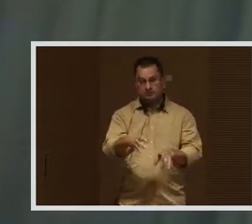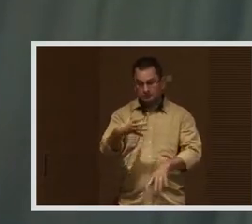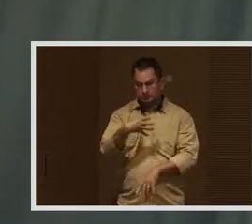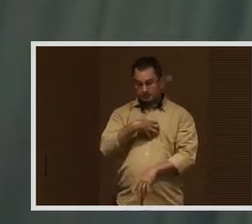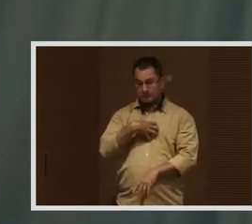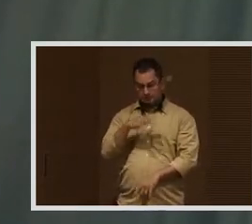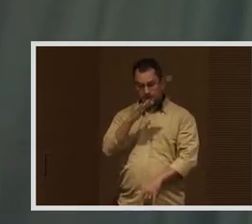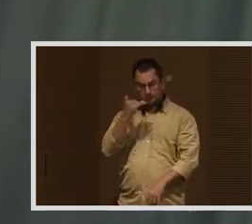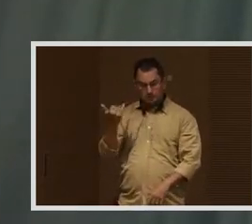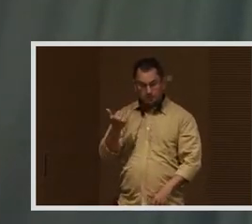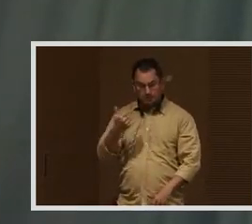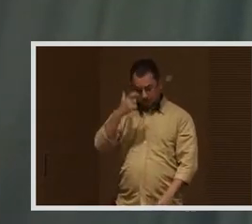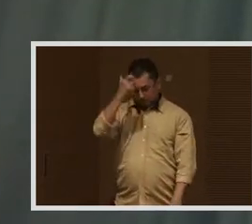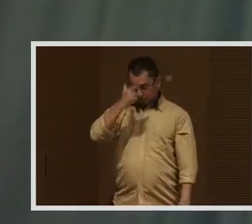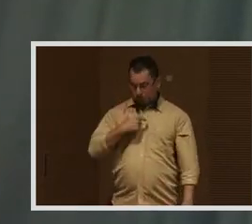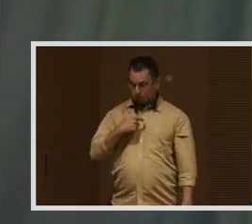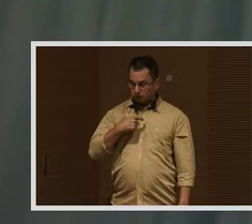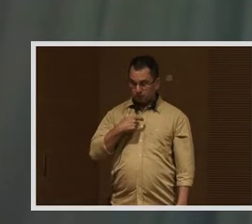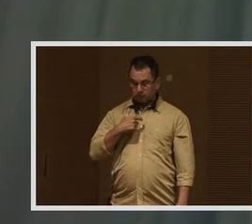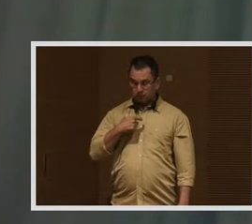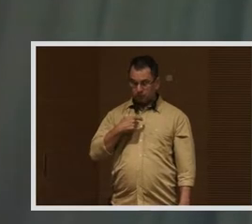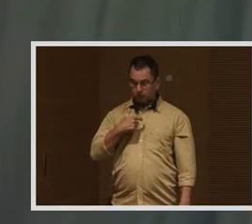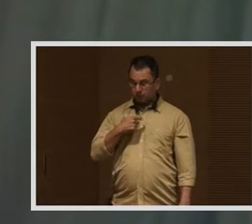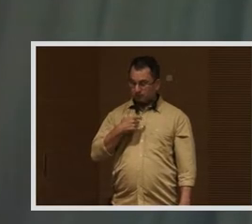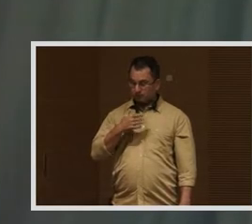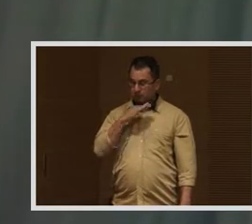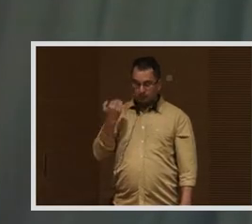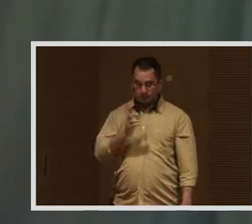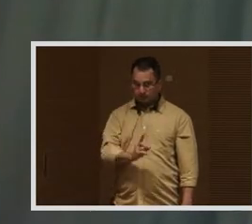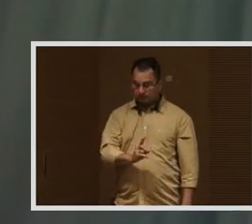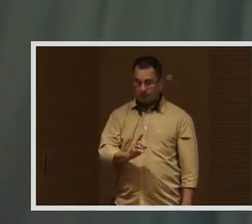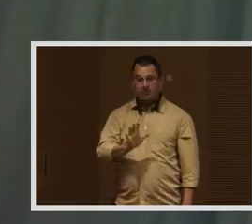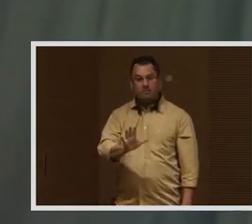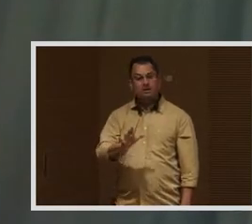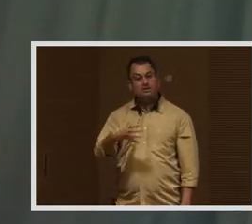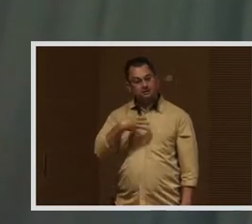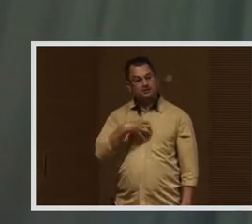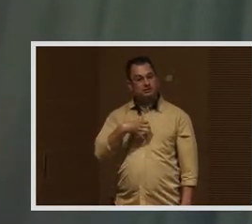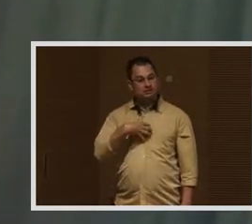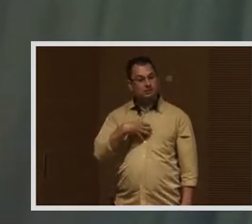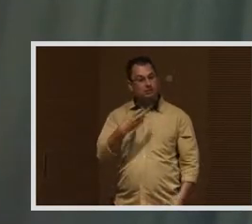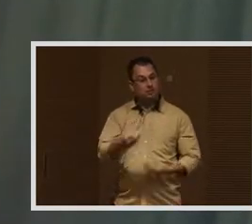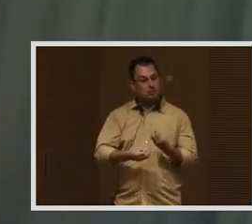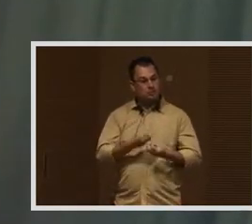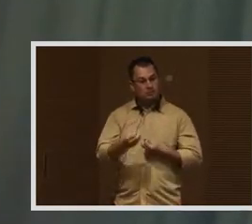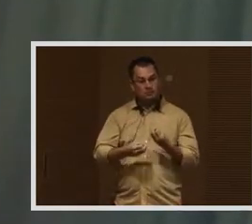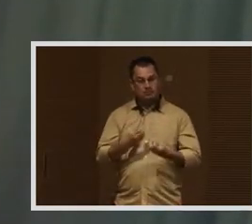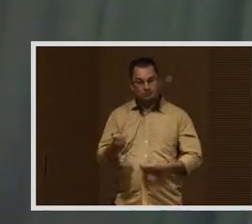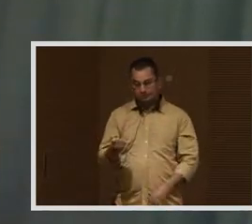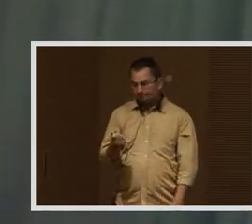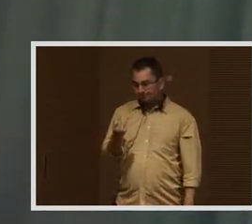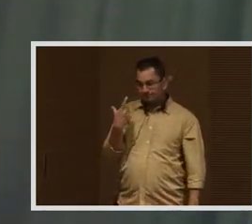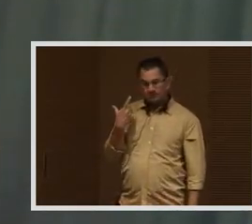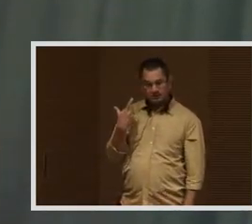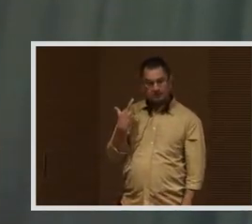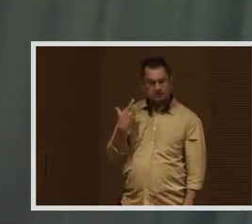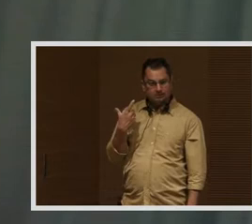morta, não estou morta, e ainda assim sinto-me estranha e profundamente